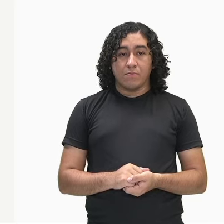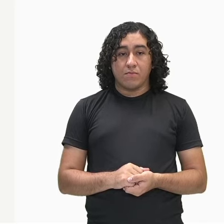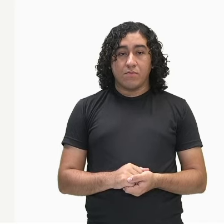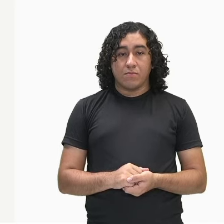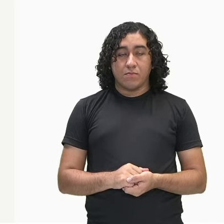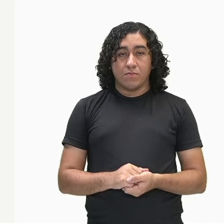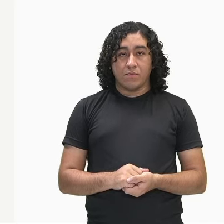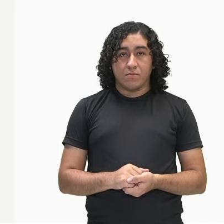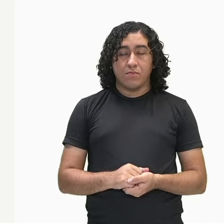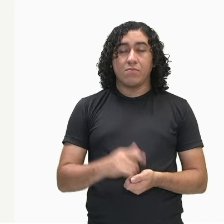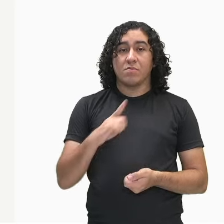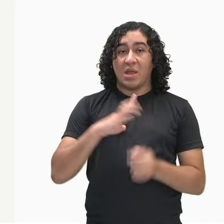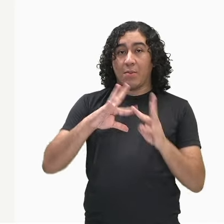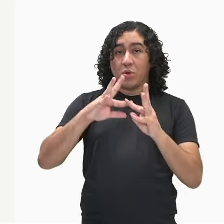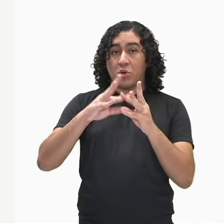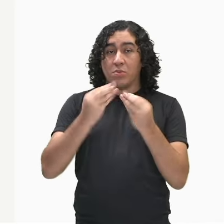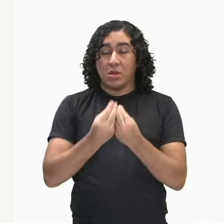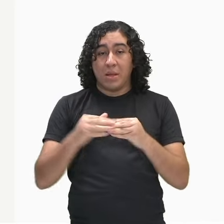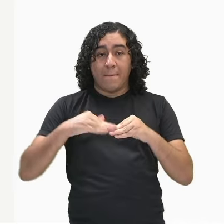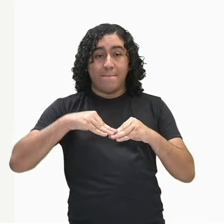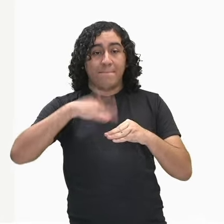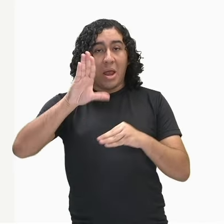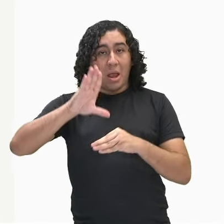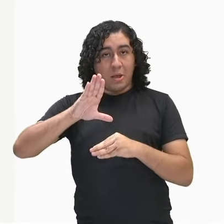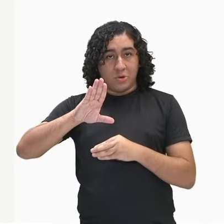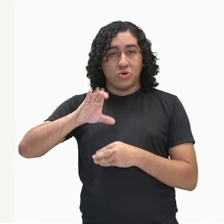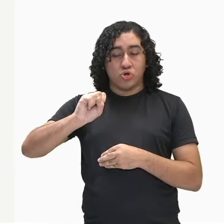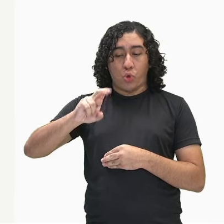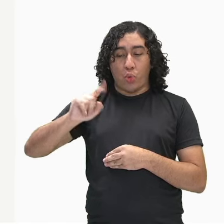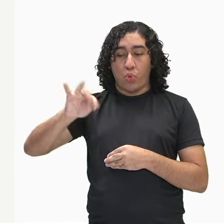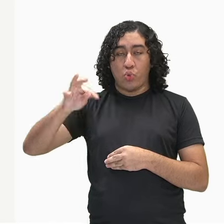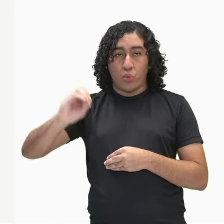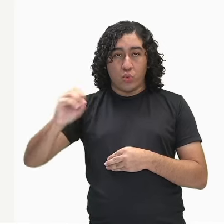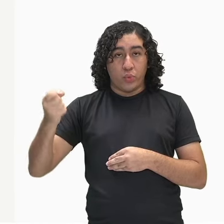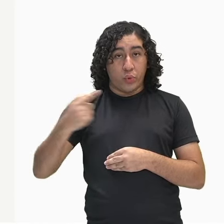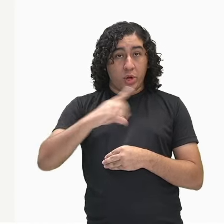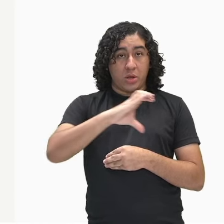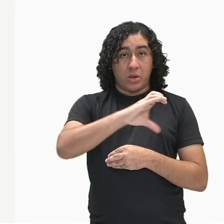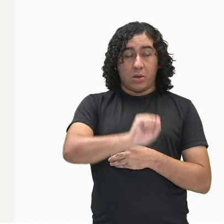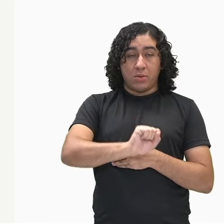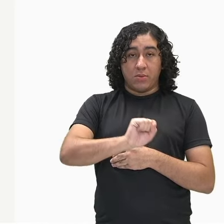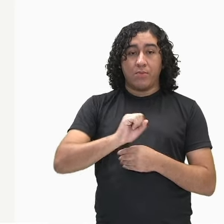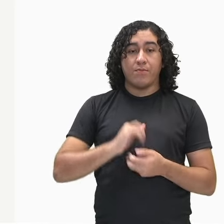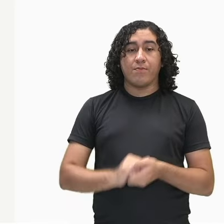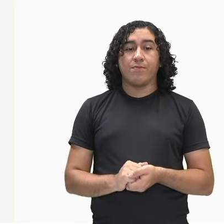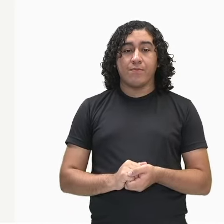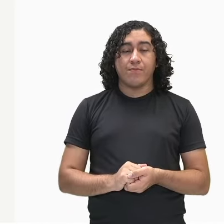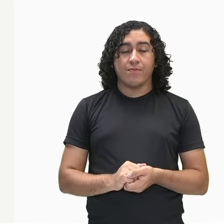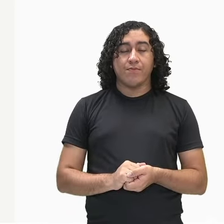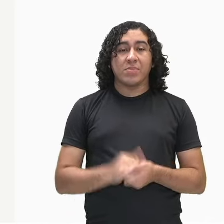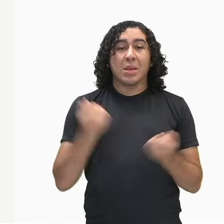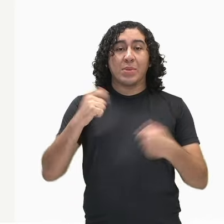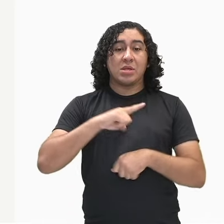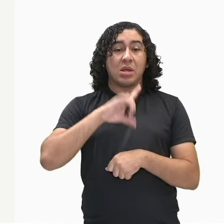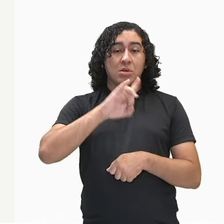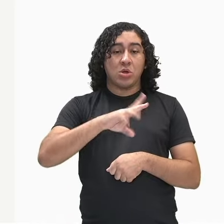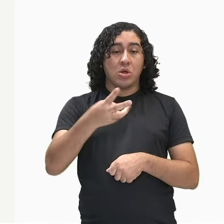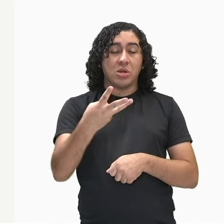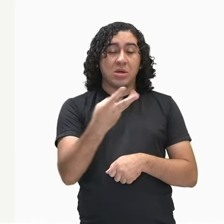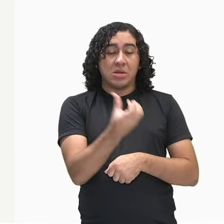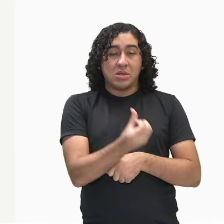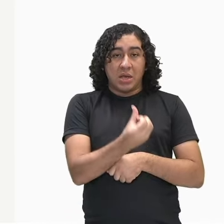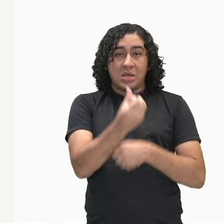mais soluto do que o CS, tá? Então nesse caso era para ter dissolvido apenas 36,